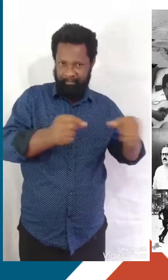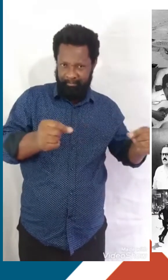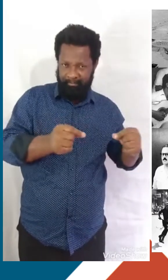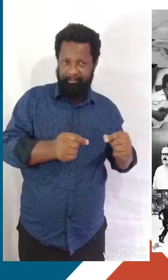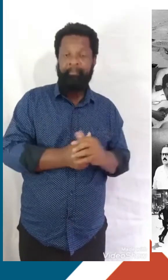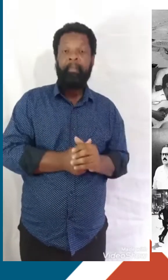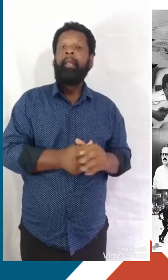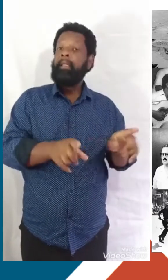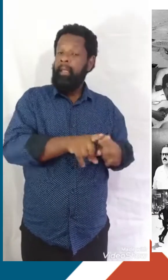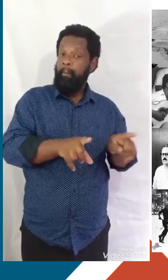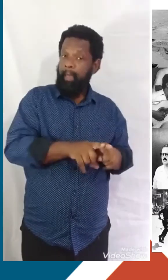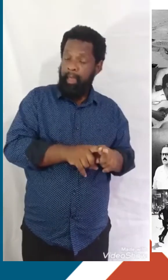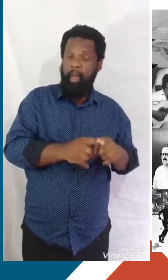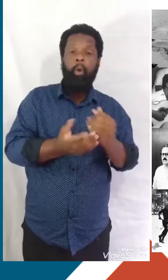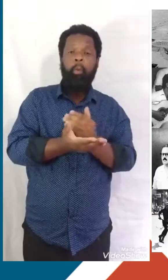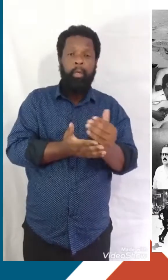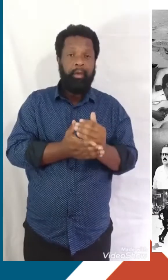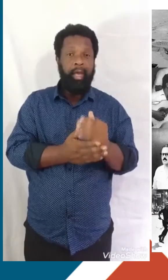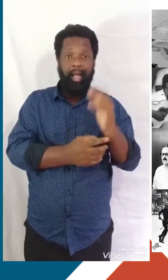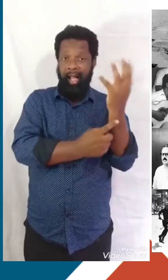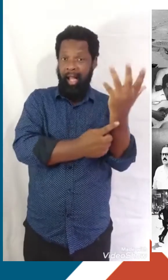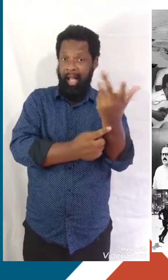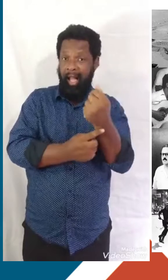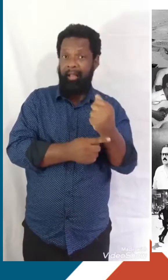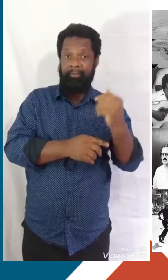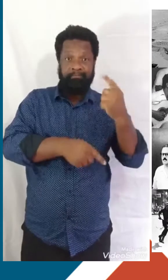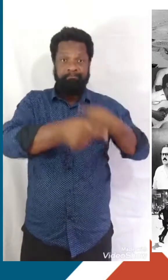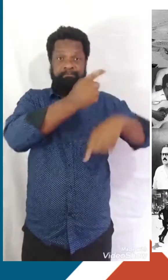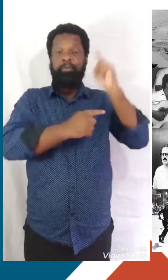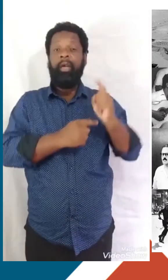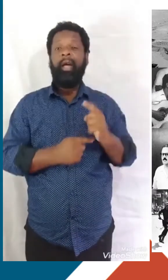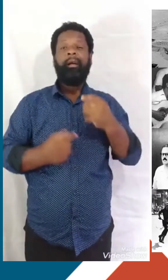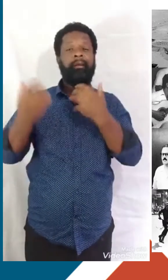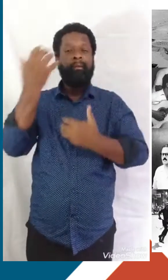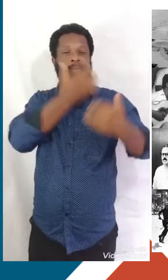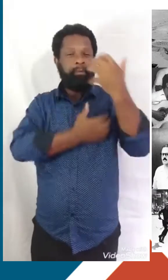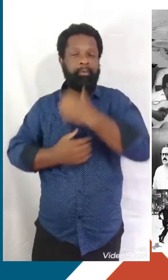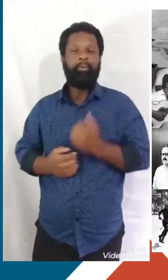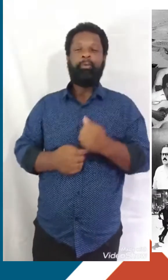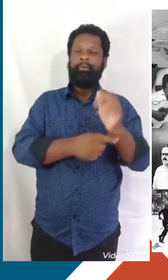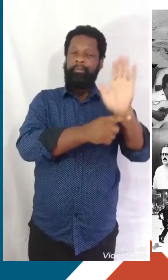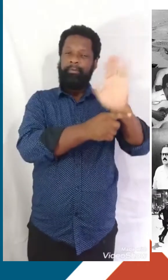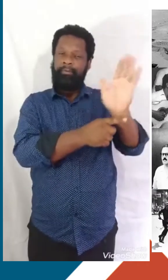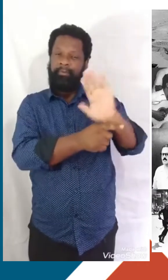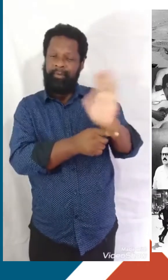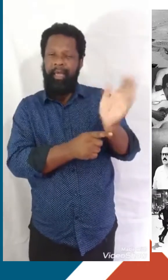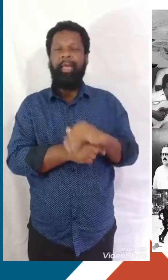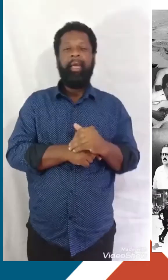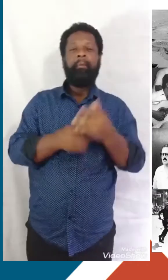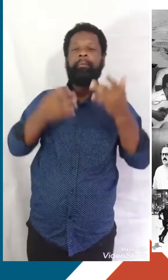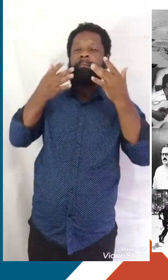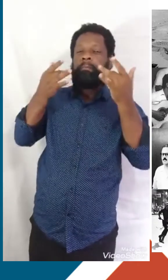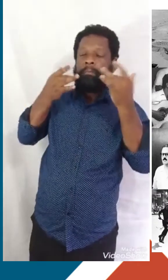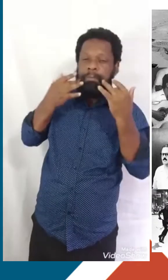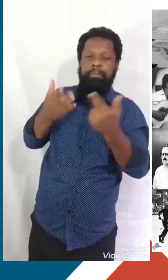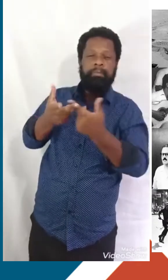Também há um enriquecimento na arte brasileira com a bossa nova, o cinema novo, o teatro de arena e o